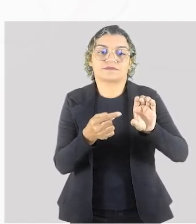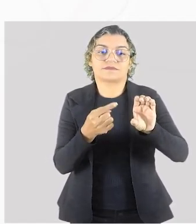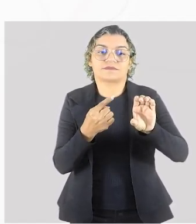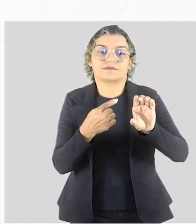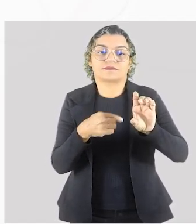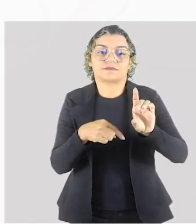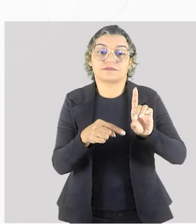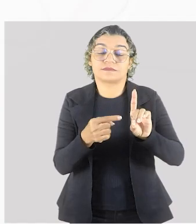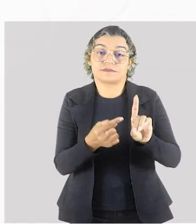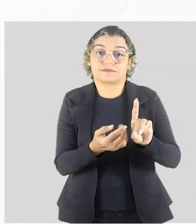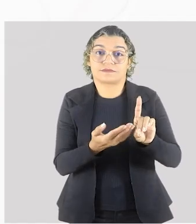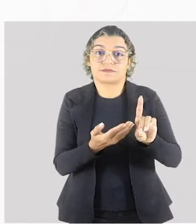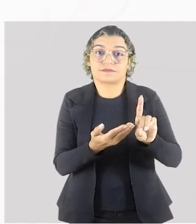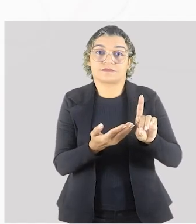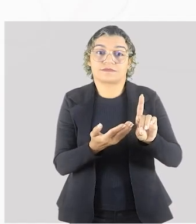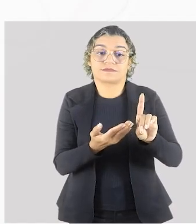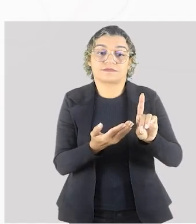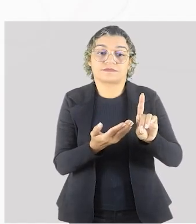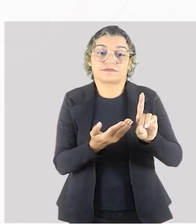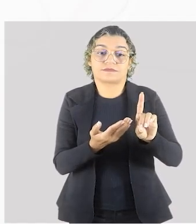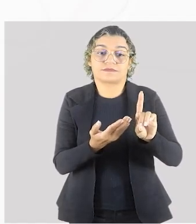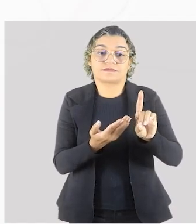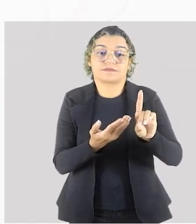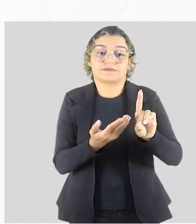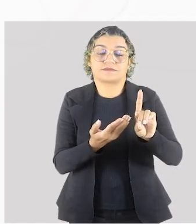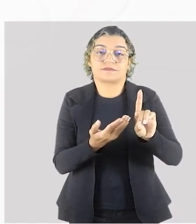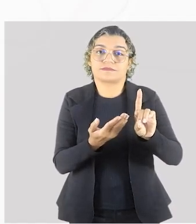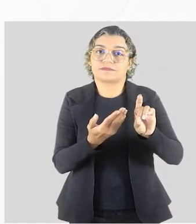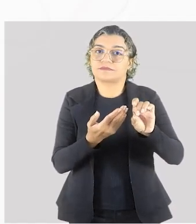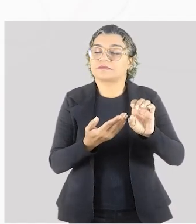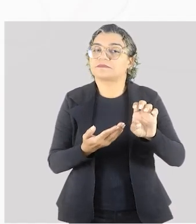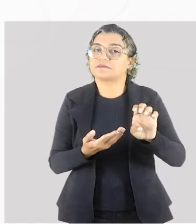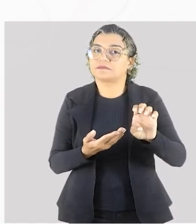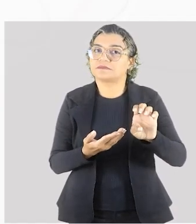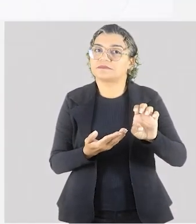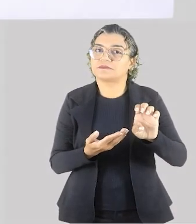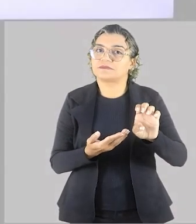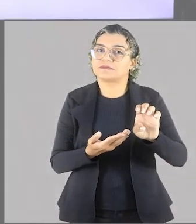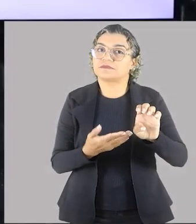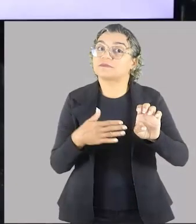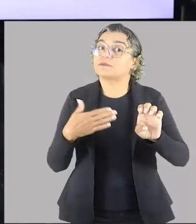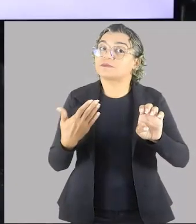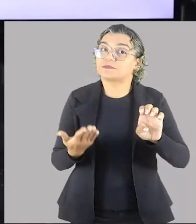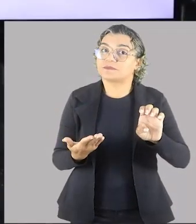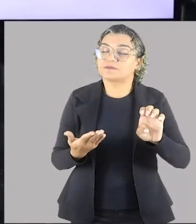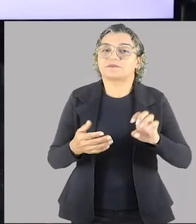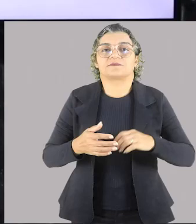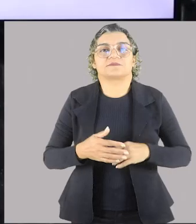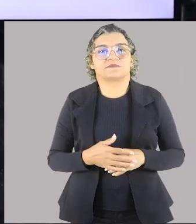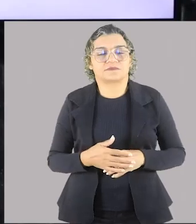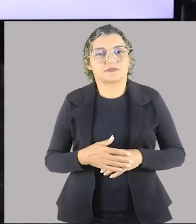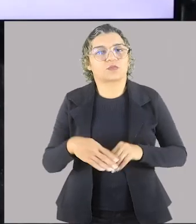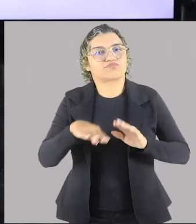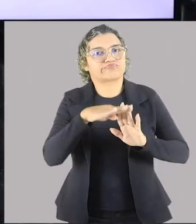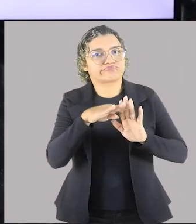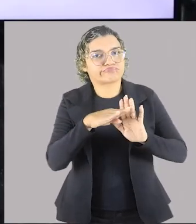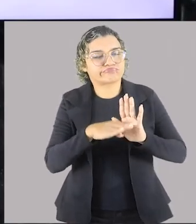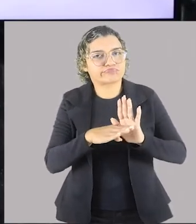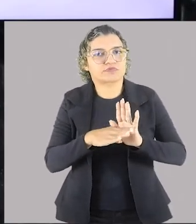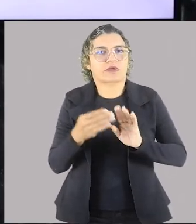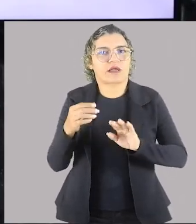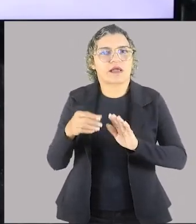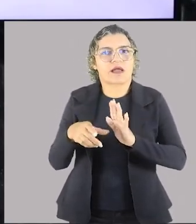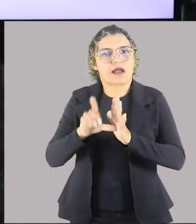hipertrigliceridemia, letra D, glicemia alterada e letra E, obesidade central. Então, de acordo com tudo que a gente